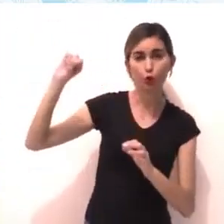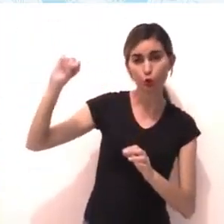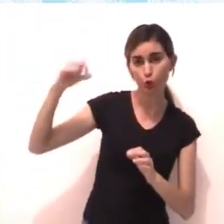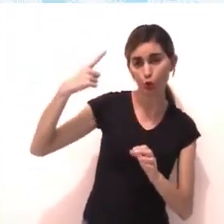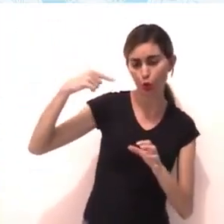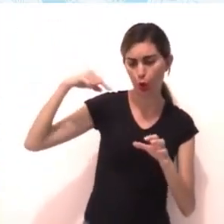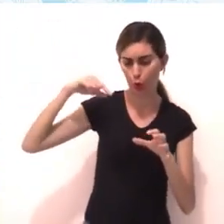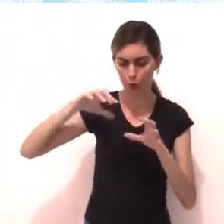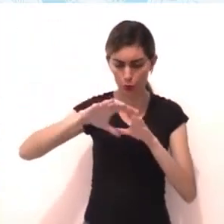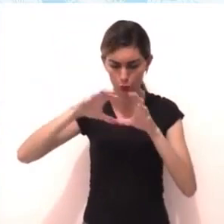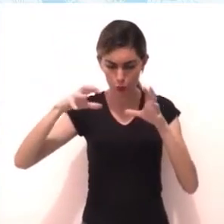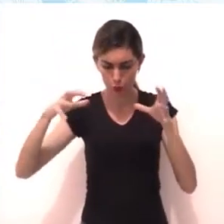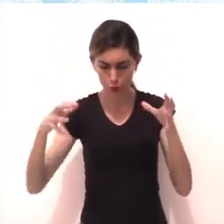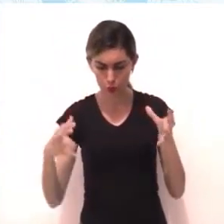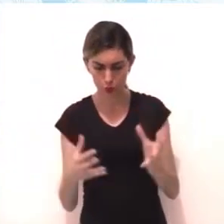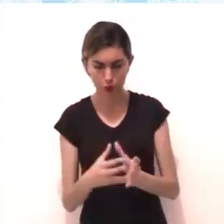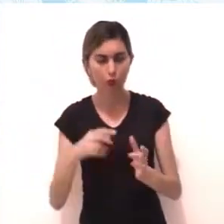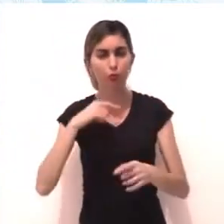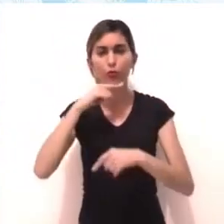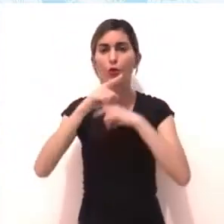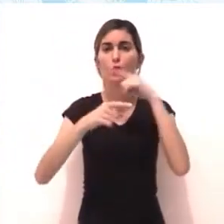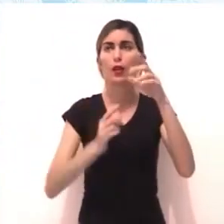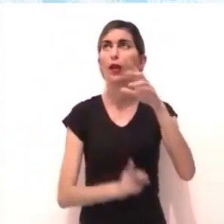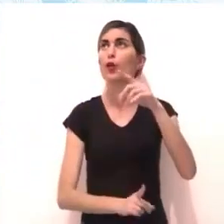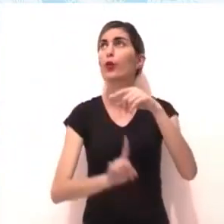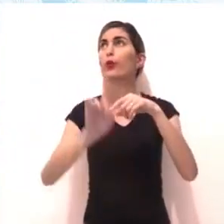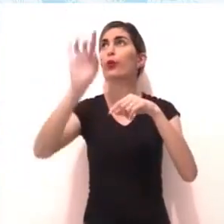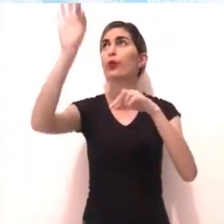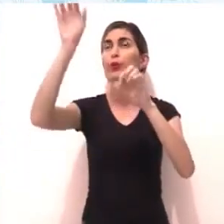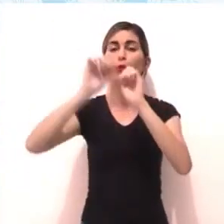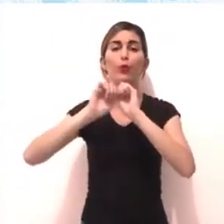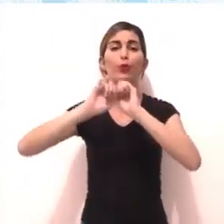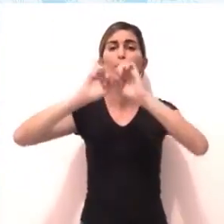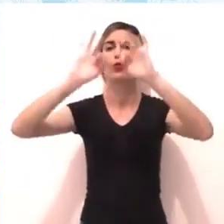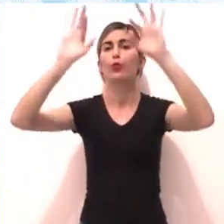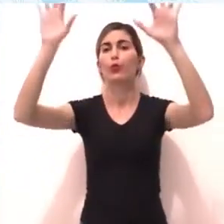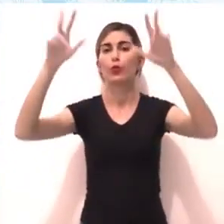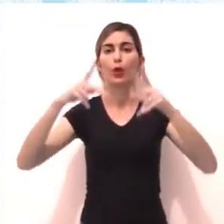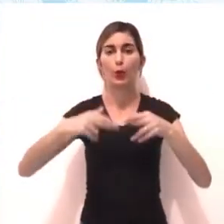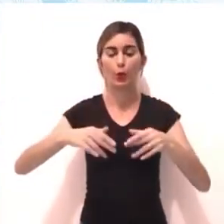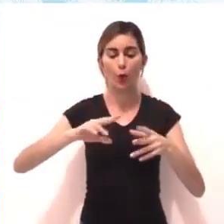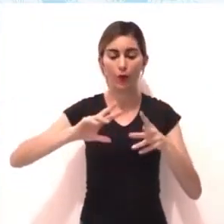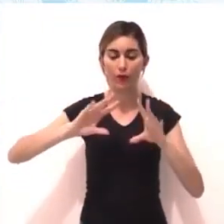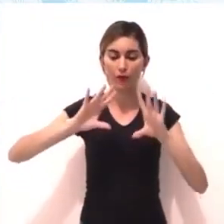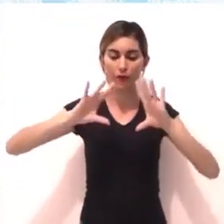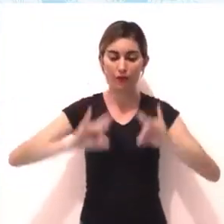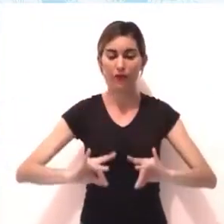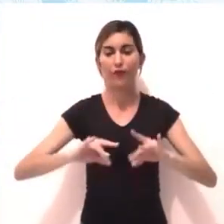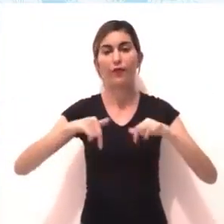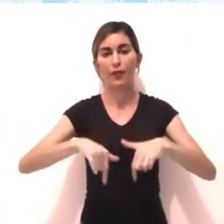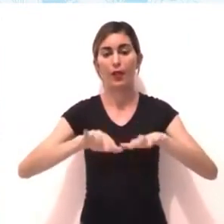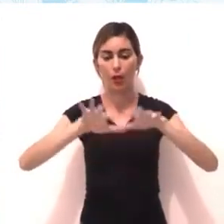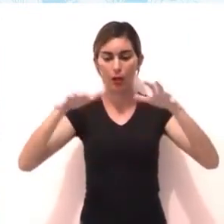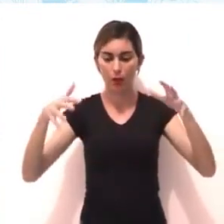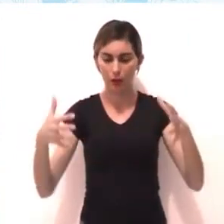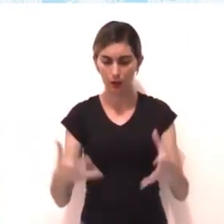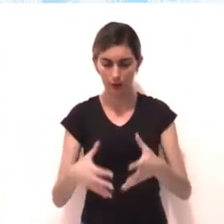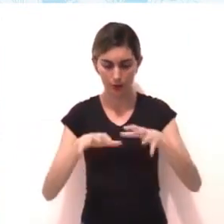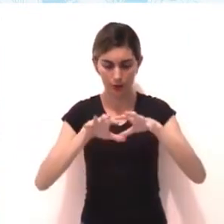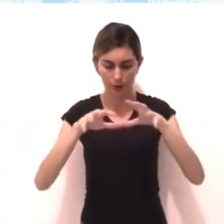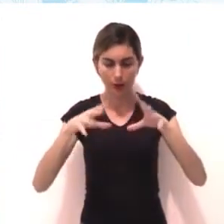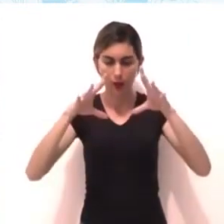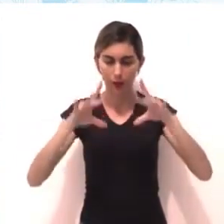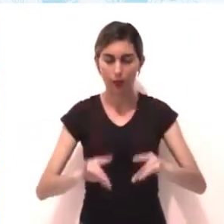não conseguem refletir de volta para o universo. Então, todo o calor fica preso. E se a gente continuar produzindo gás carbônico